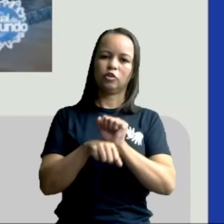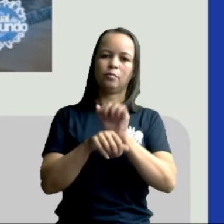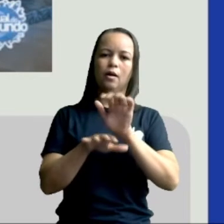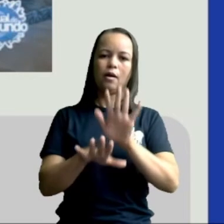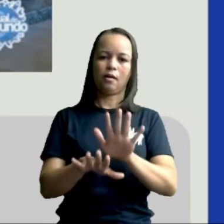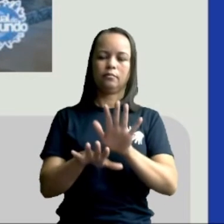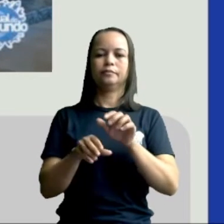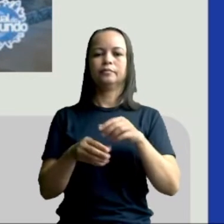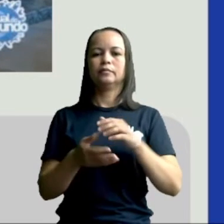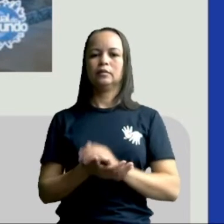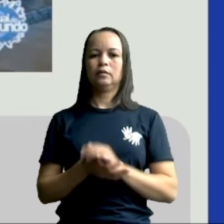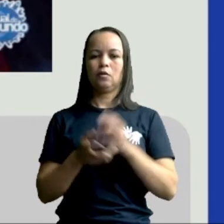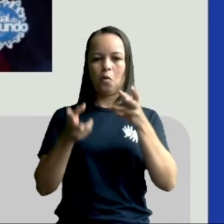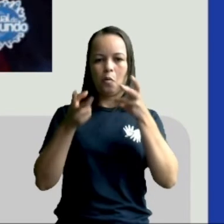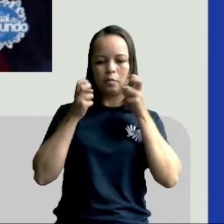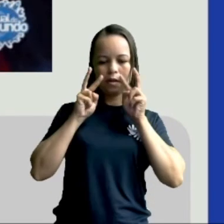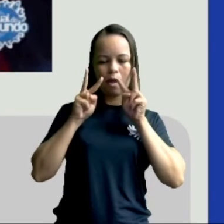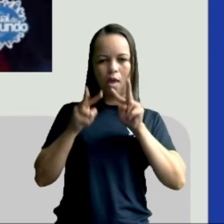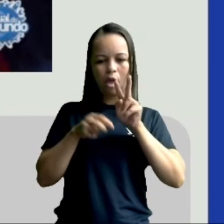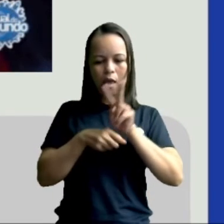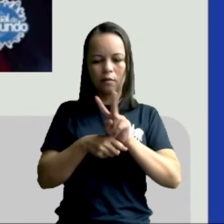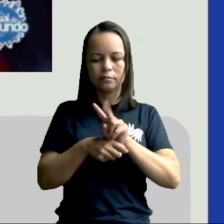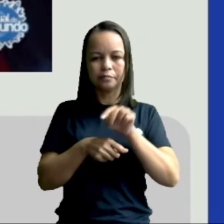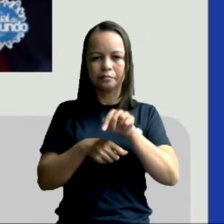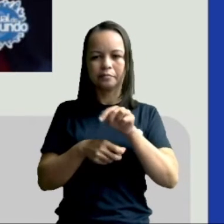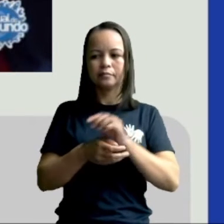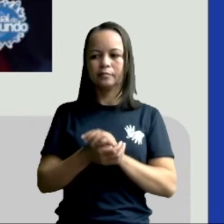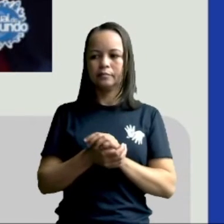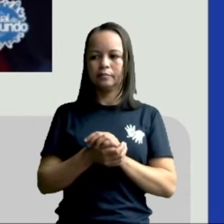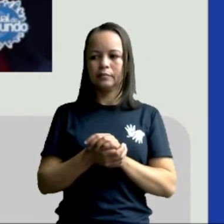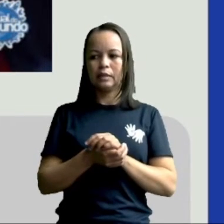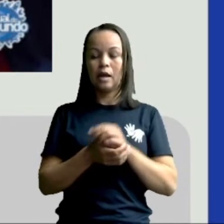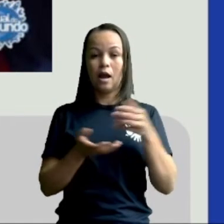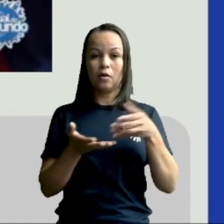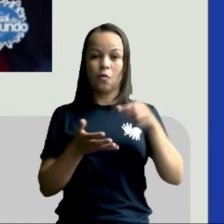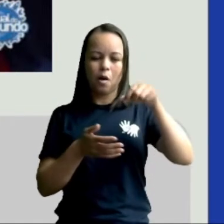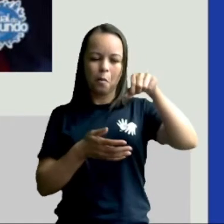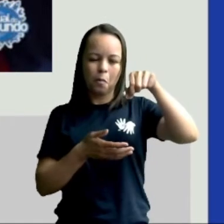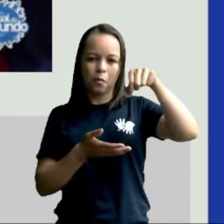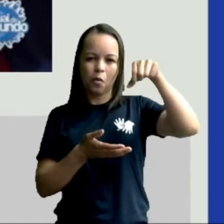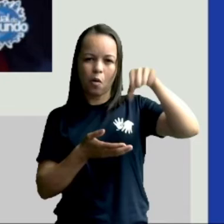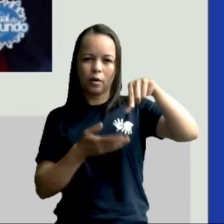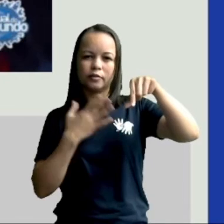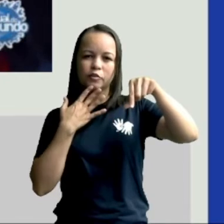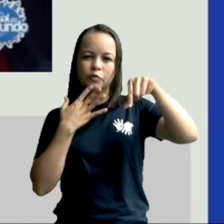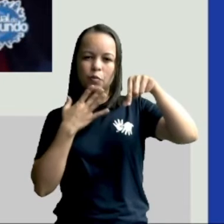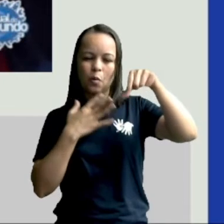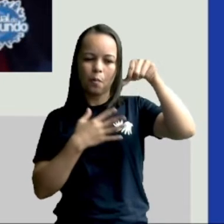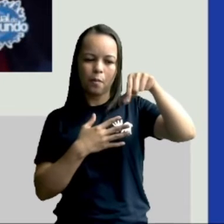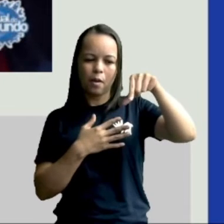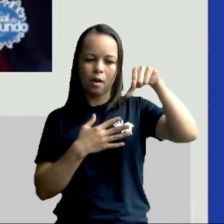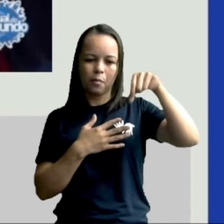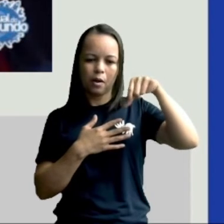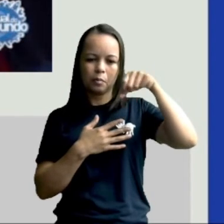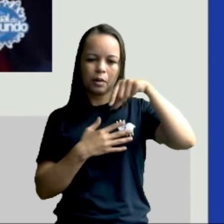para pertinho para você ver o efeito. O segredo agora é colocar algumas gotinhas de corante bem na borda do prato, tá?